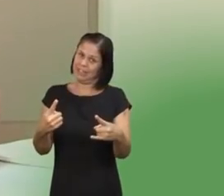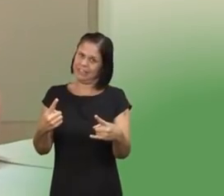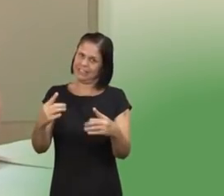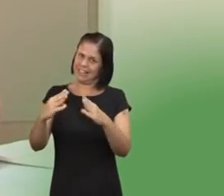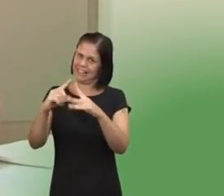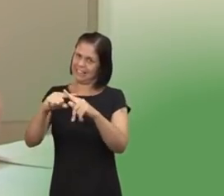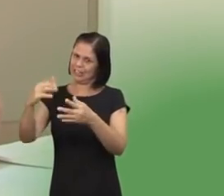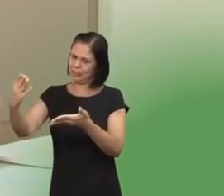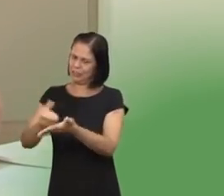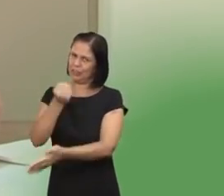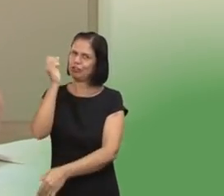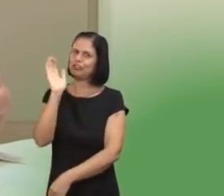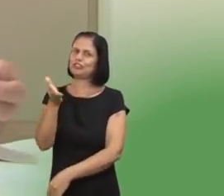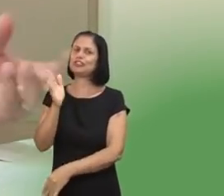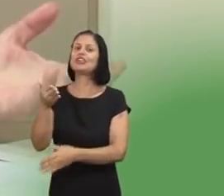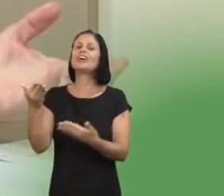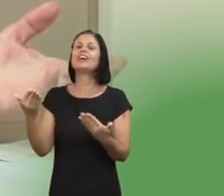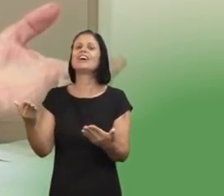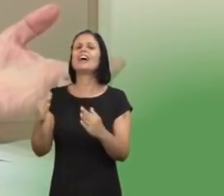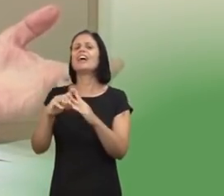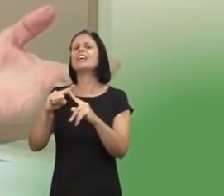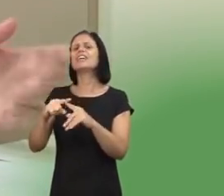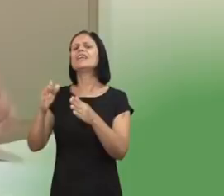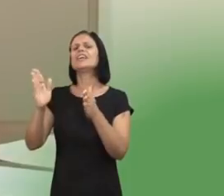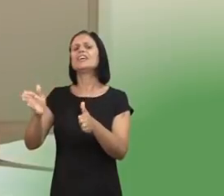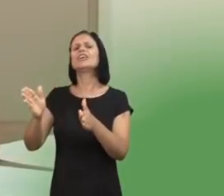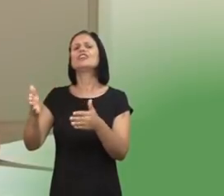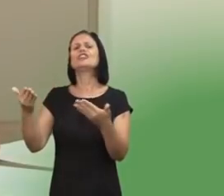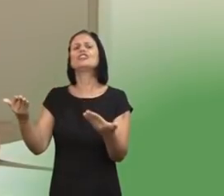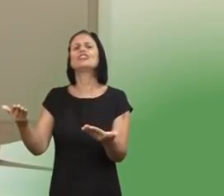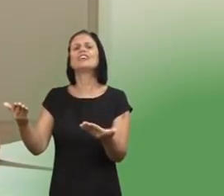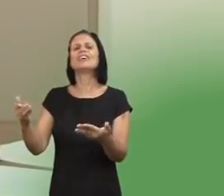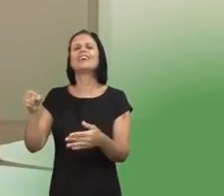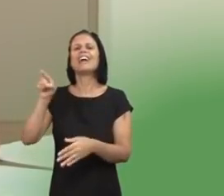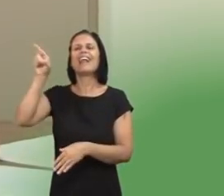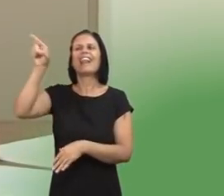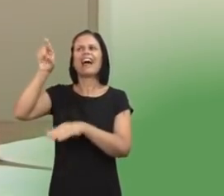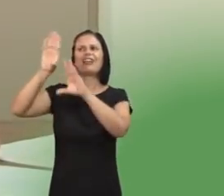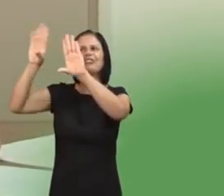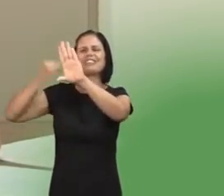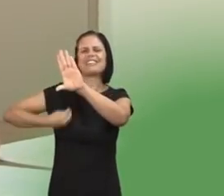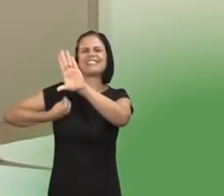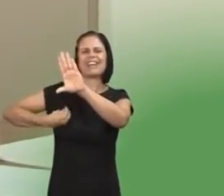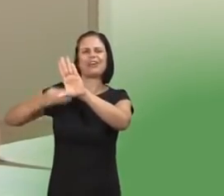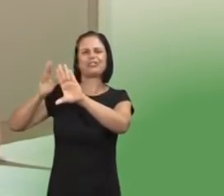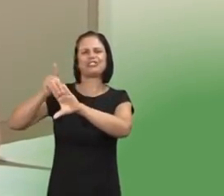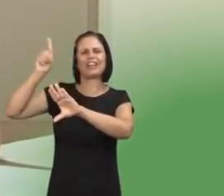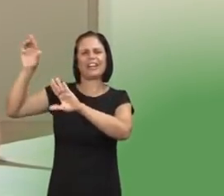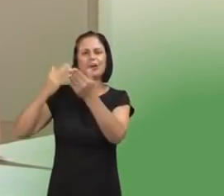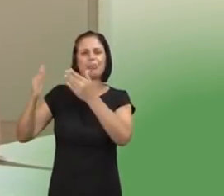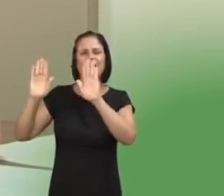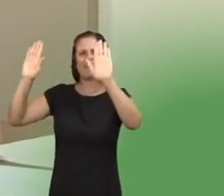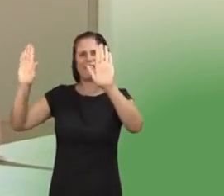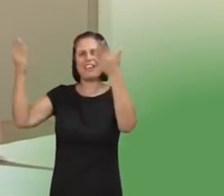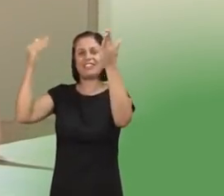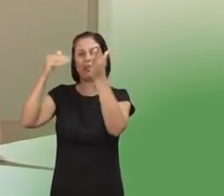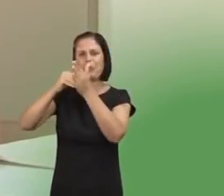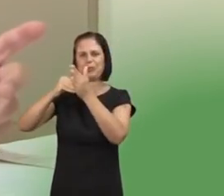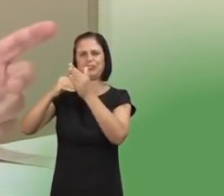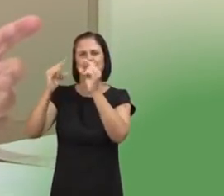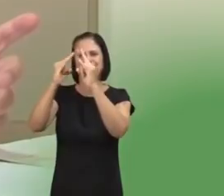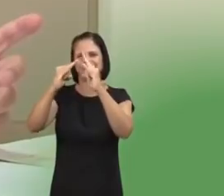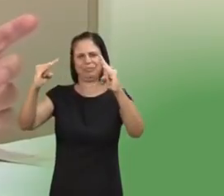houve a expiação da igreja, aonde estará habitando a igreja? Lá nos tabernáculos eternos, é a última festa, a festa dos